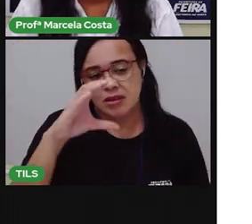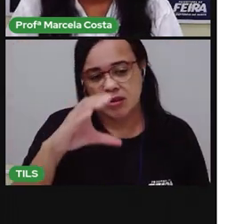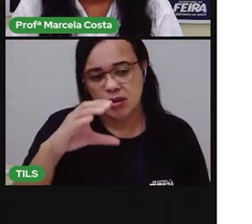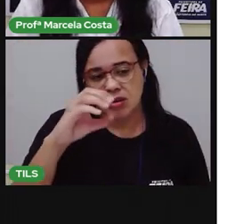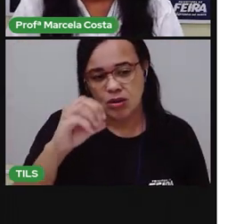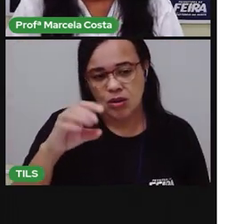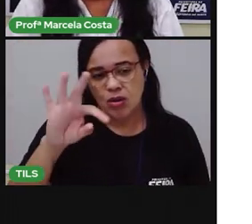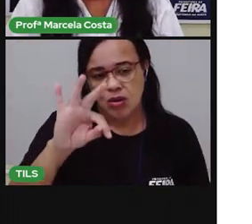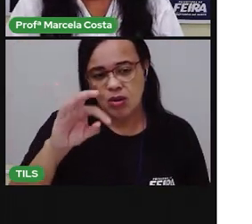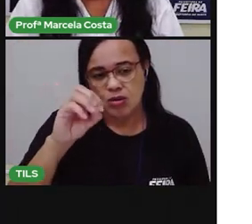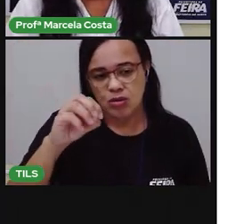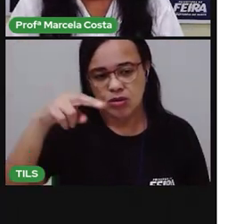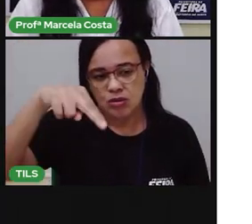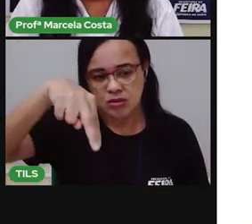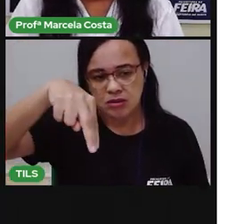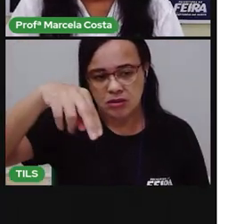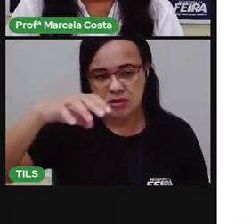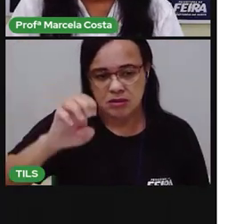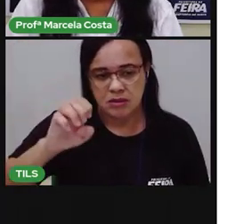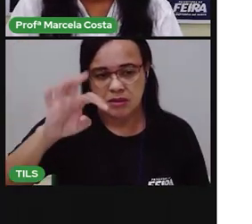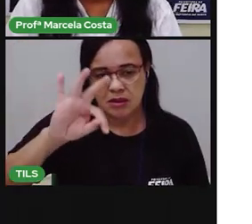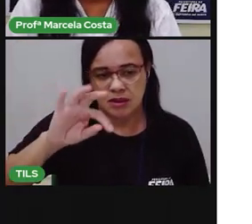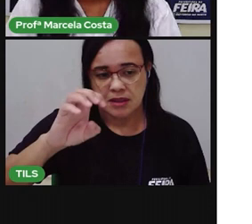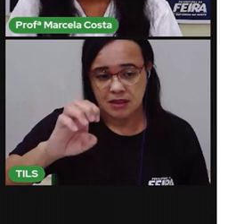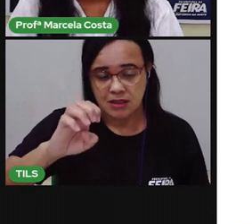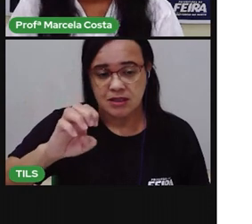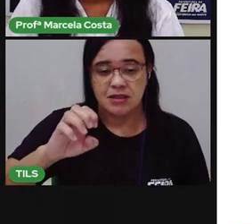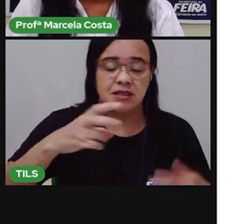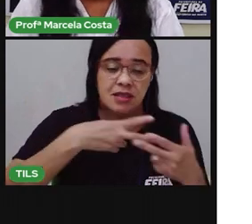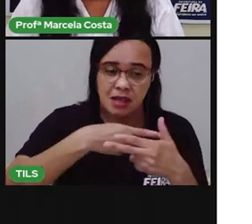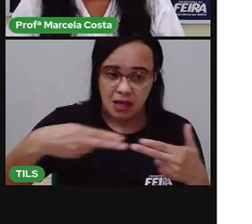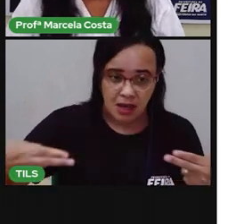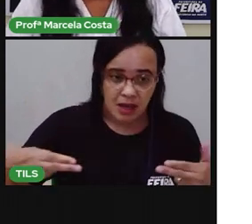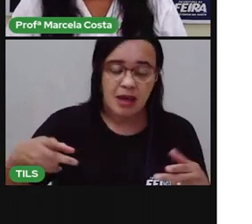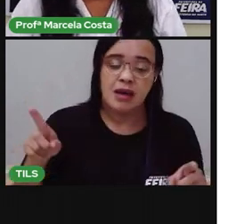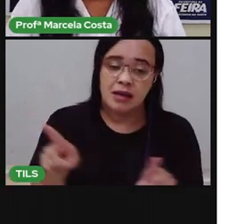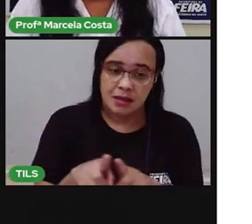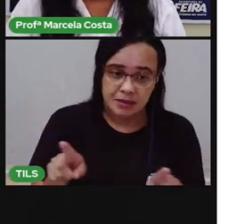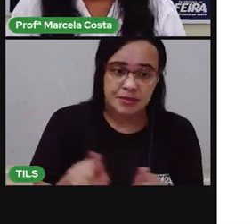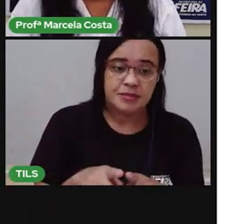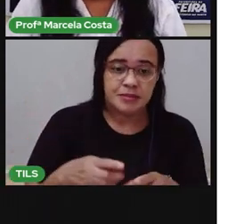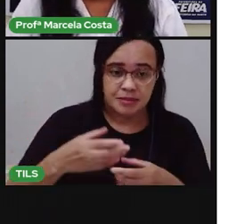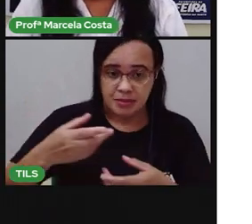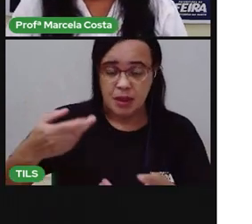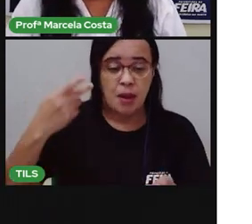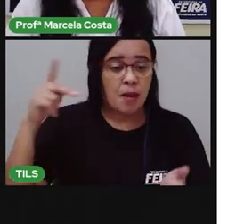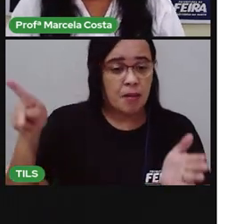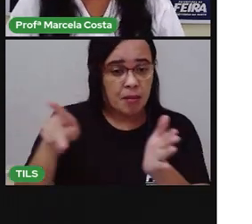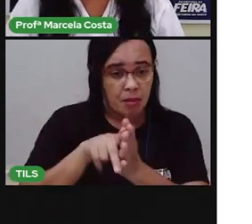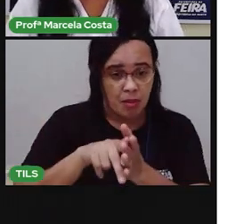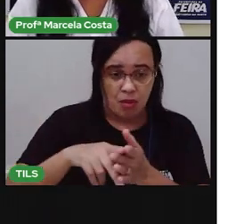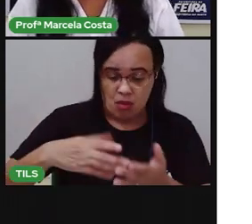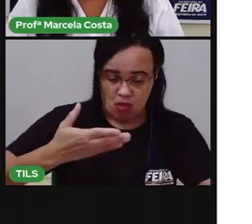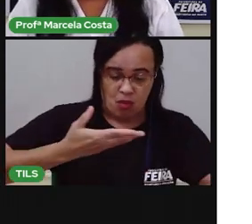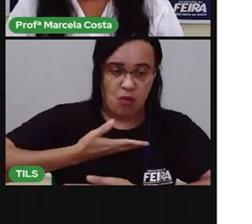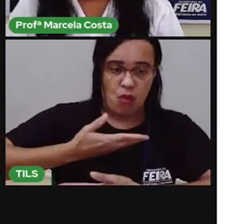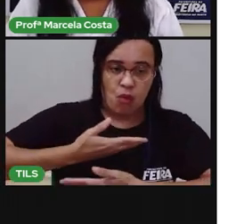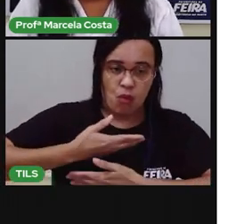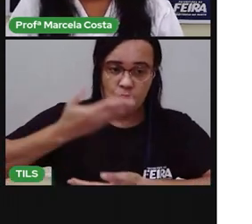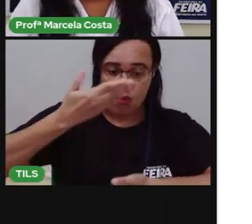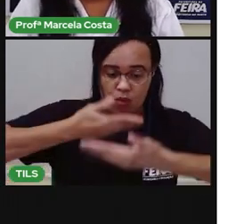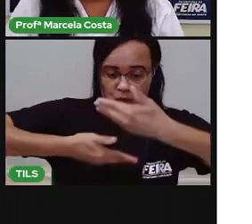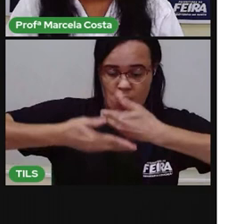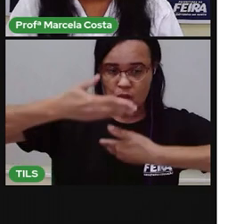cotonete. É o nome de um produto. Qual é o som inicial que você ouve quando eu